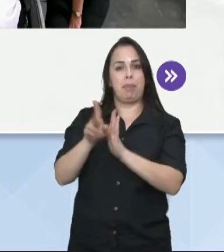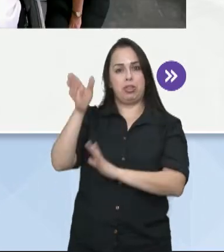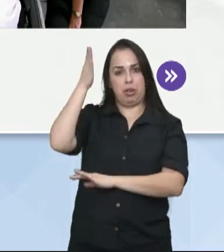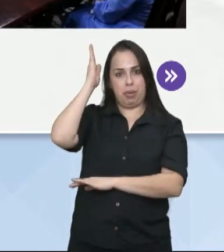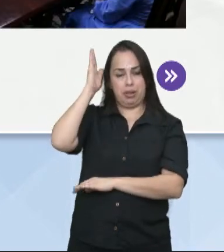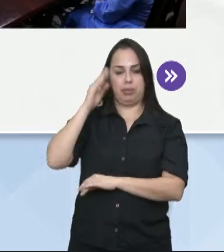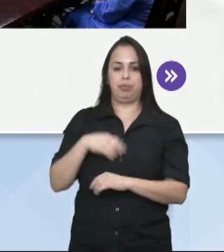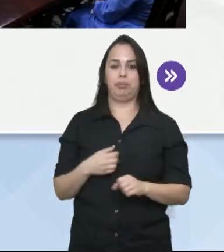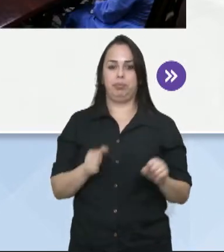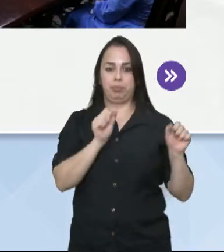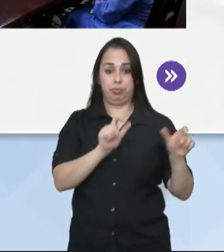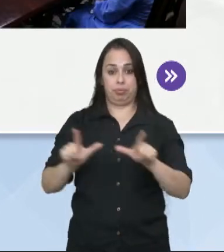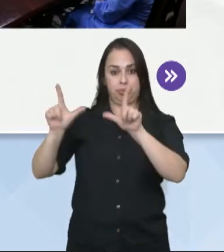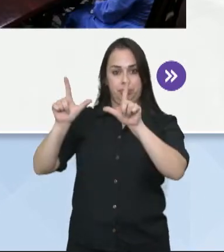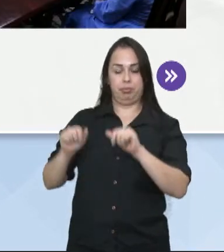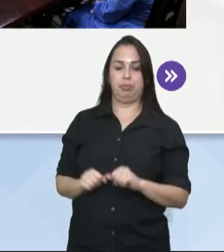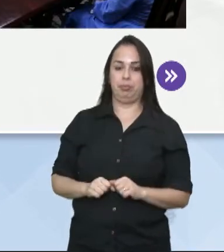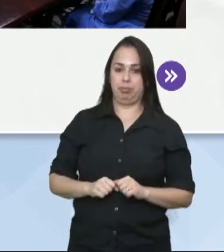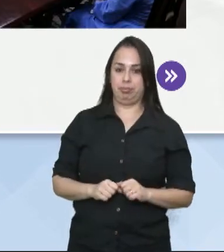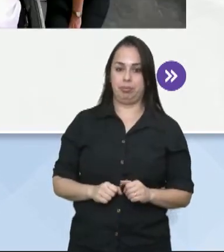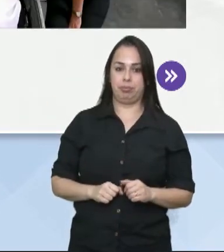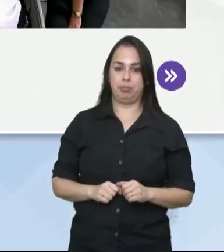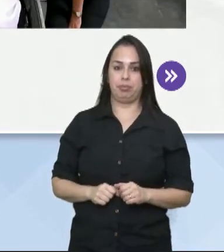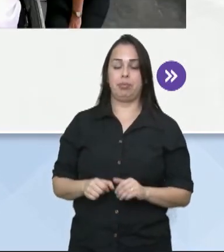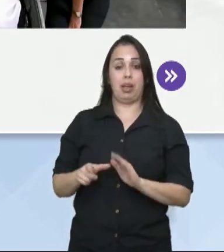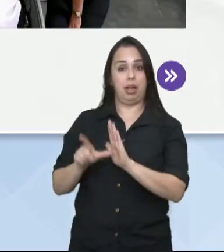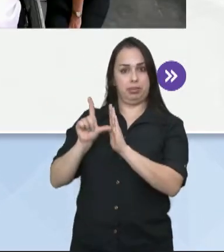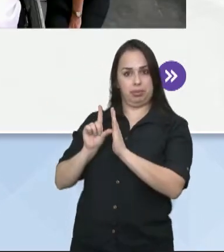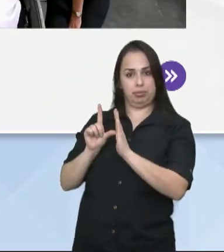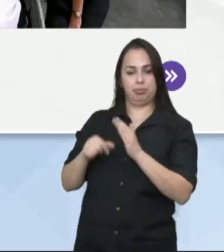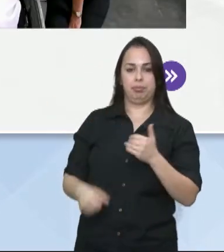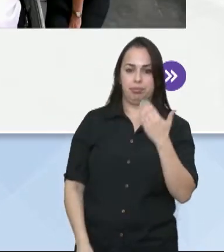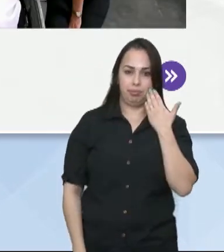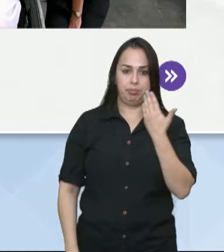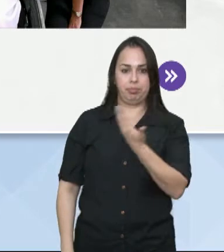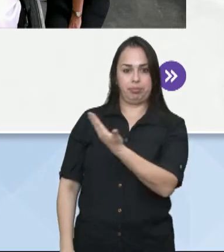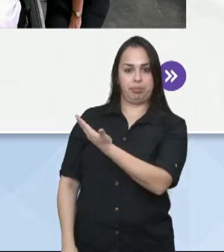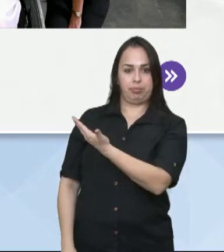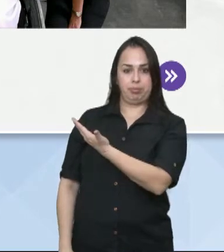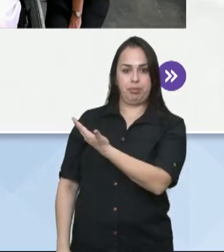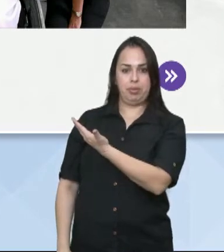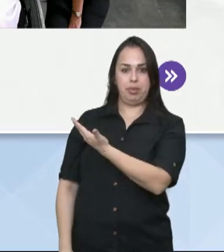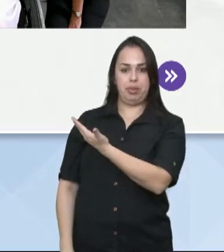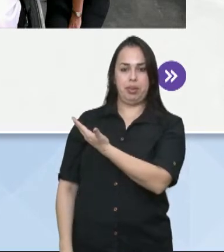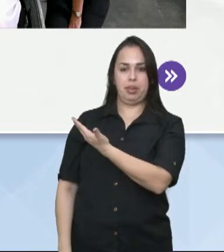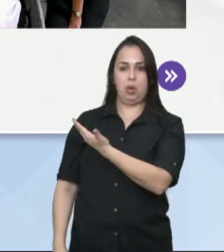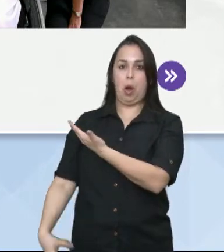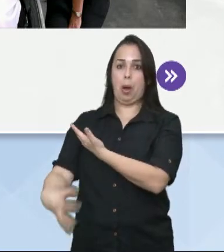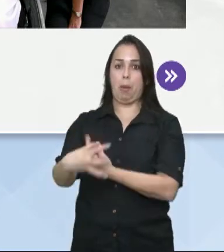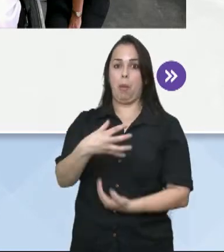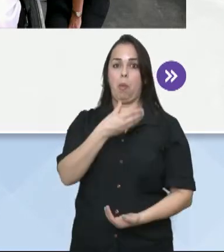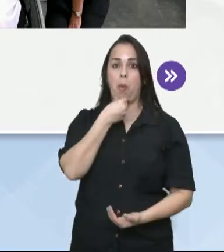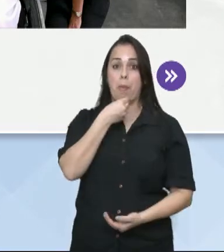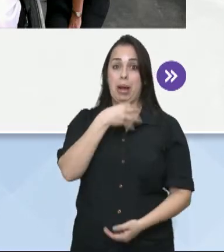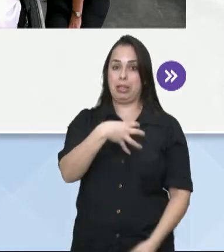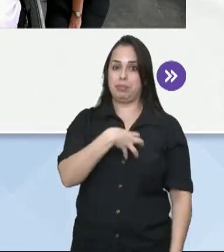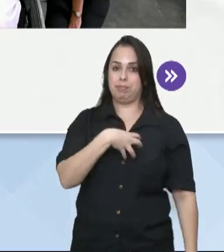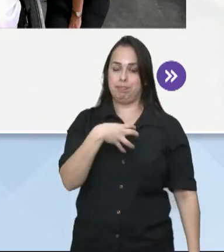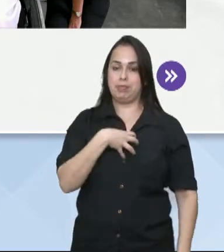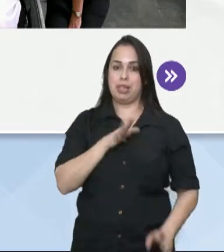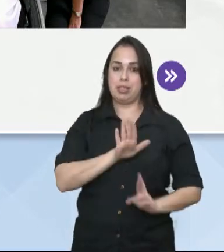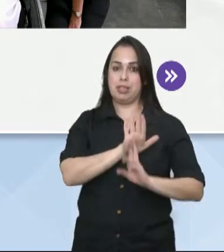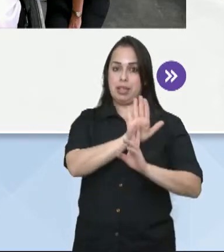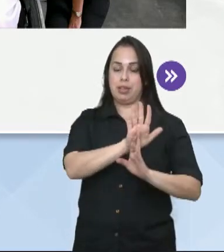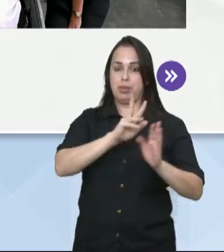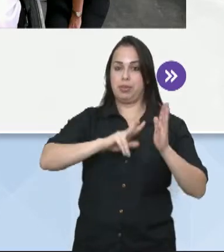favor, a próxima. Aqui, não, anterior a essa. Aqui o Baiano, que é um dos representantes